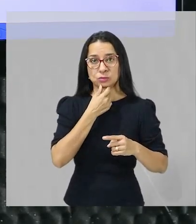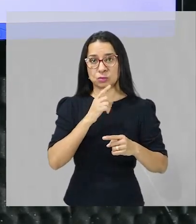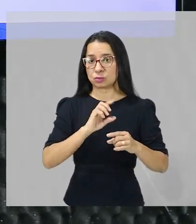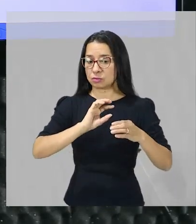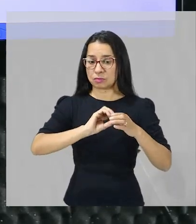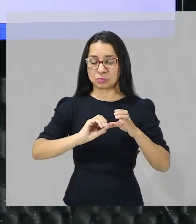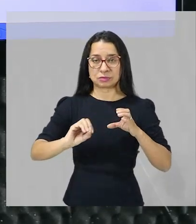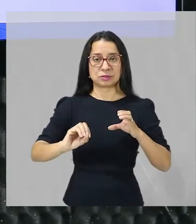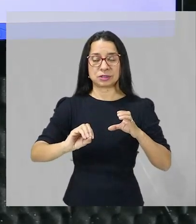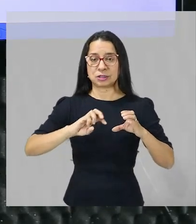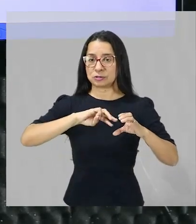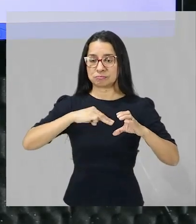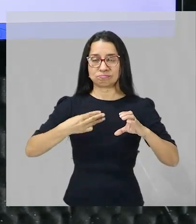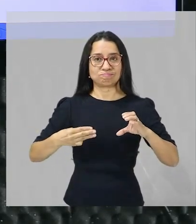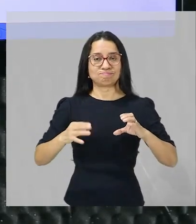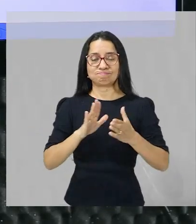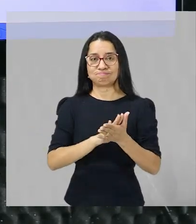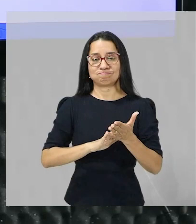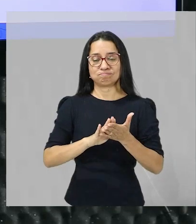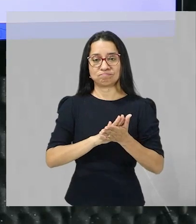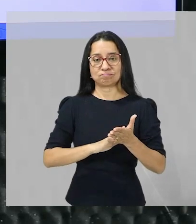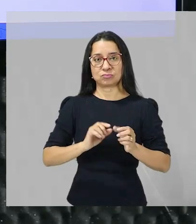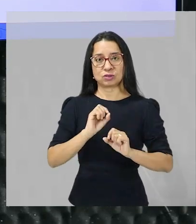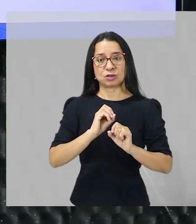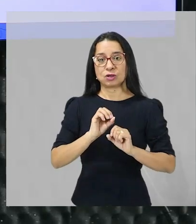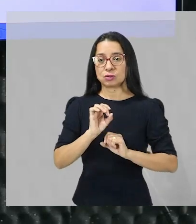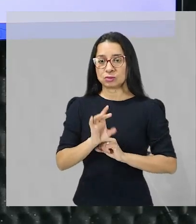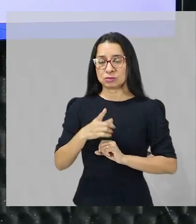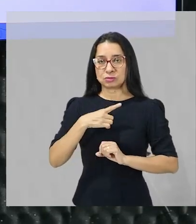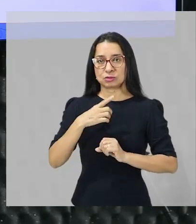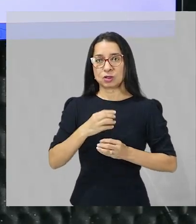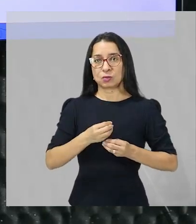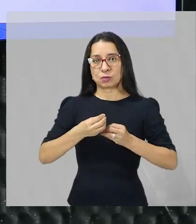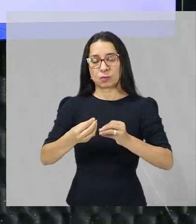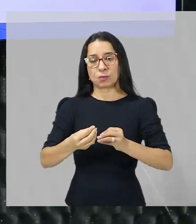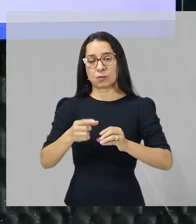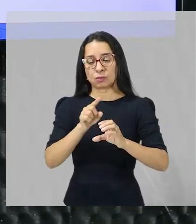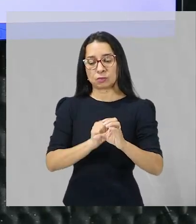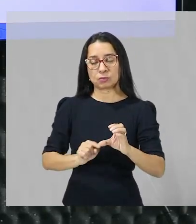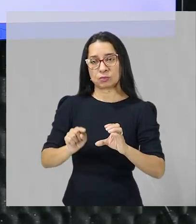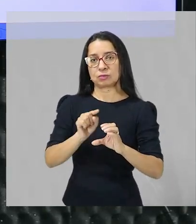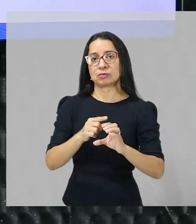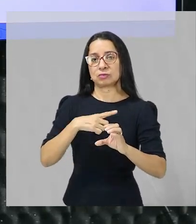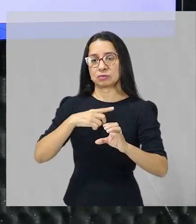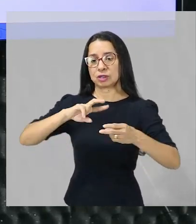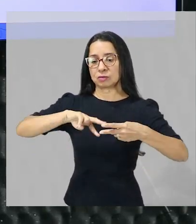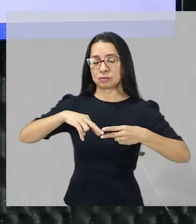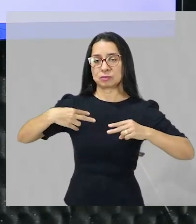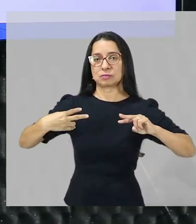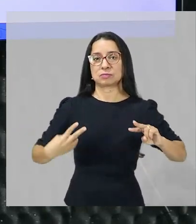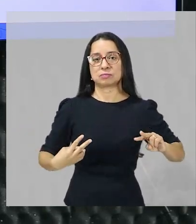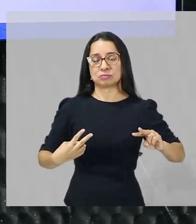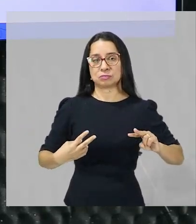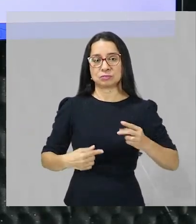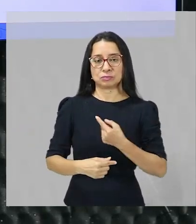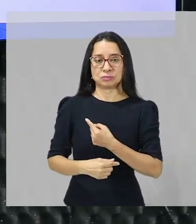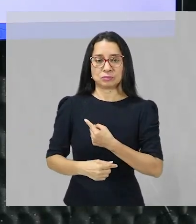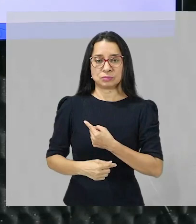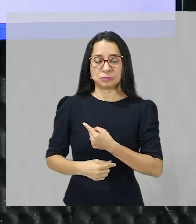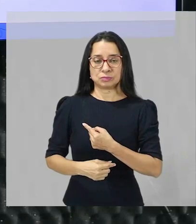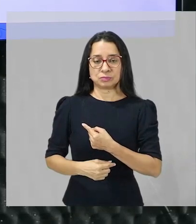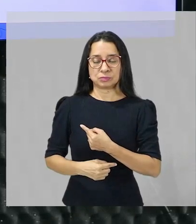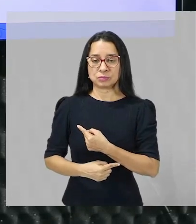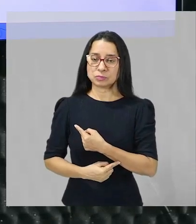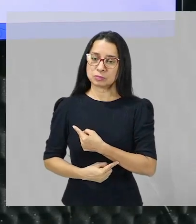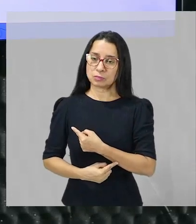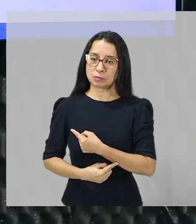Ele apenas doou o núcleo contendo material genético, tá? Então, e nenhum material genético da fêmea na